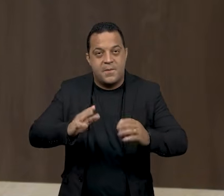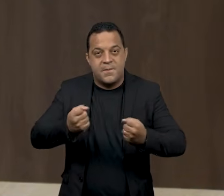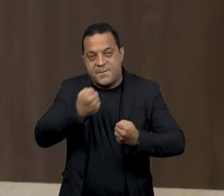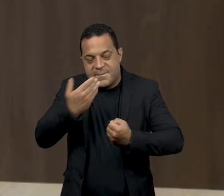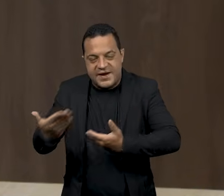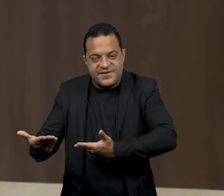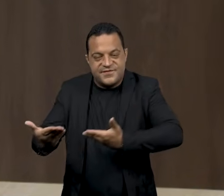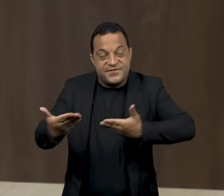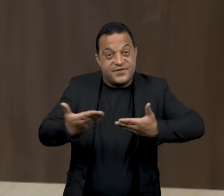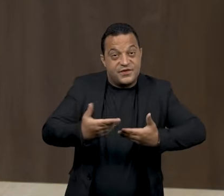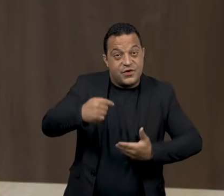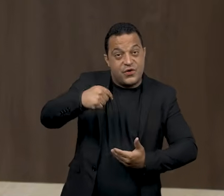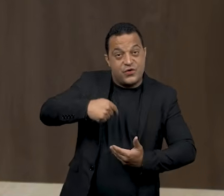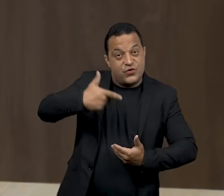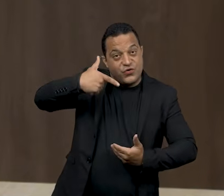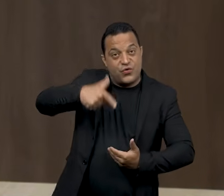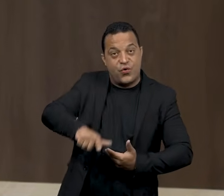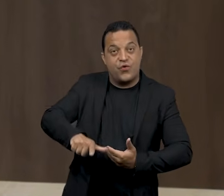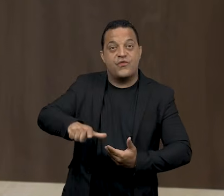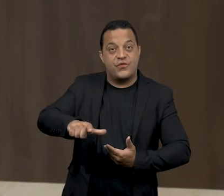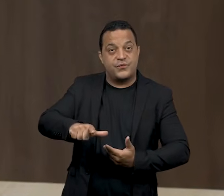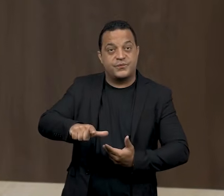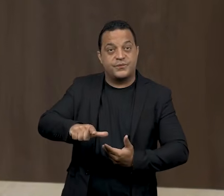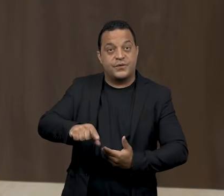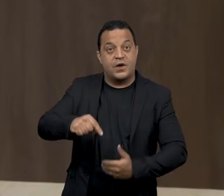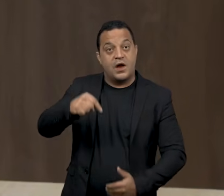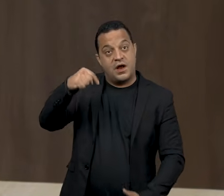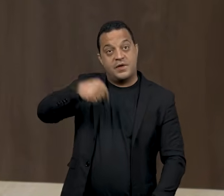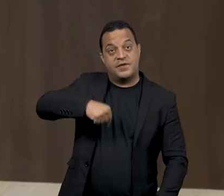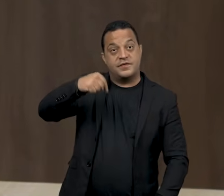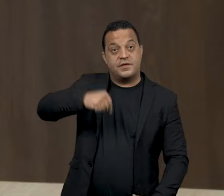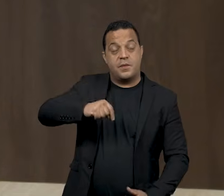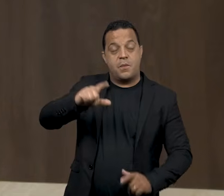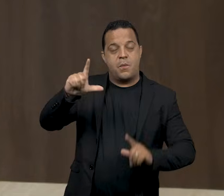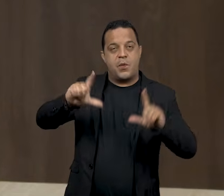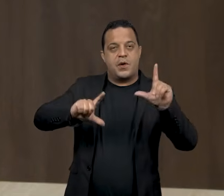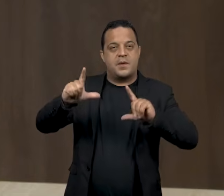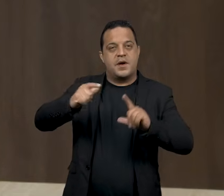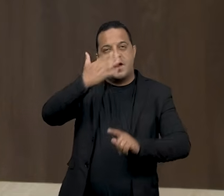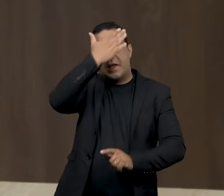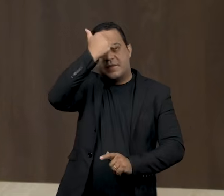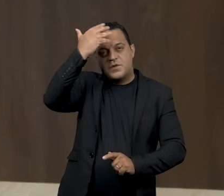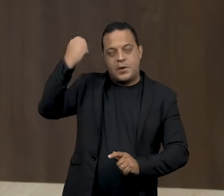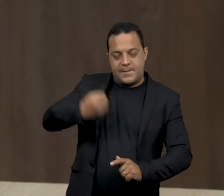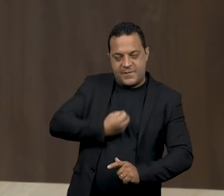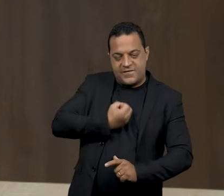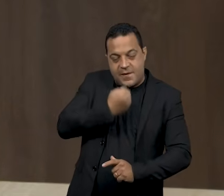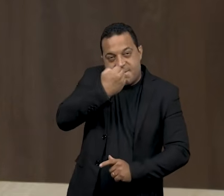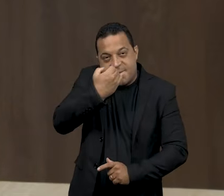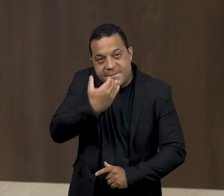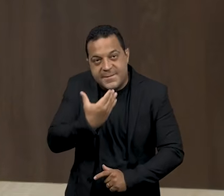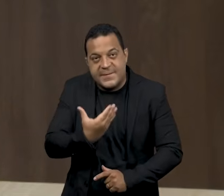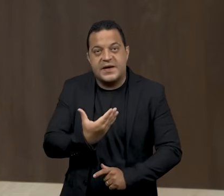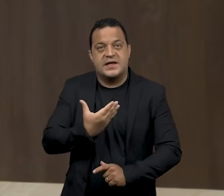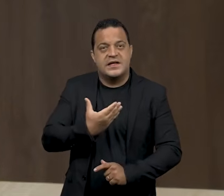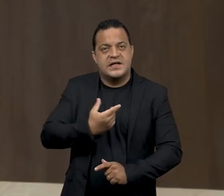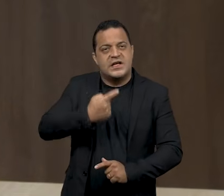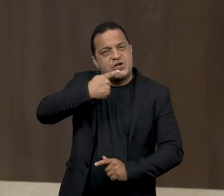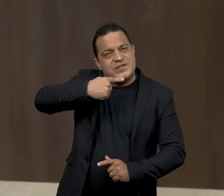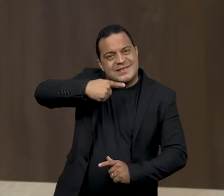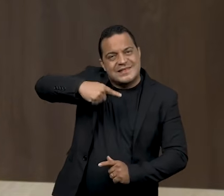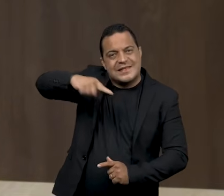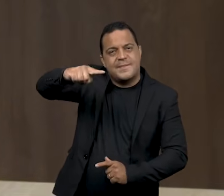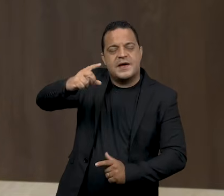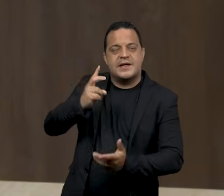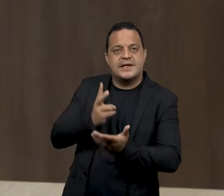Sejam todos bem-vindos mais uma vez. Você está no programa Sabedoria para Viver Bem, que semanalmente